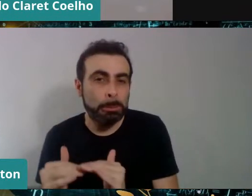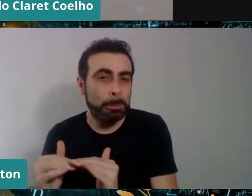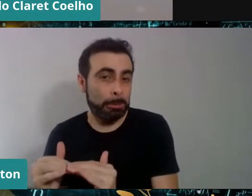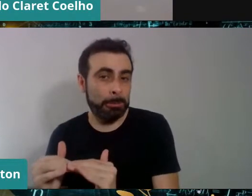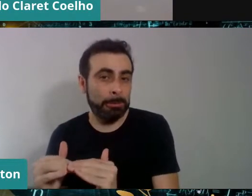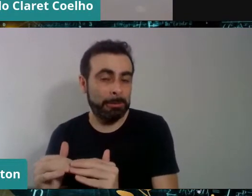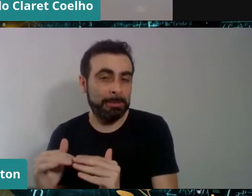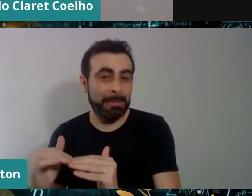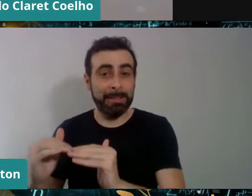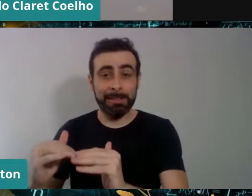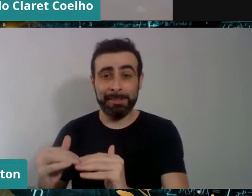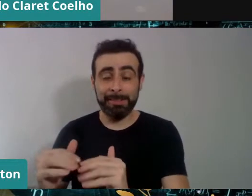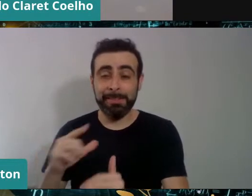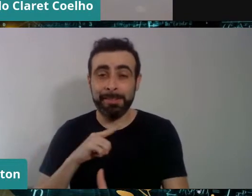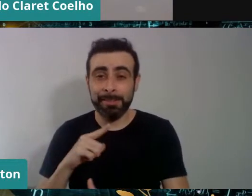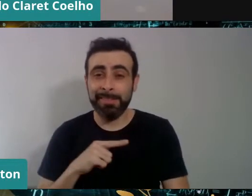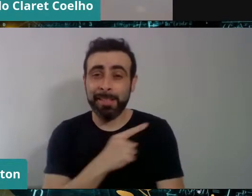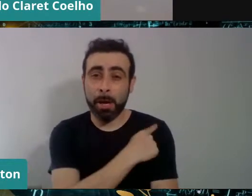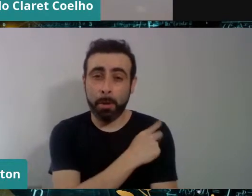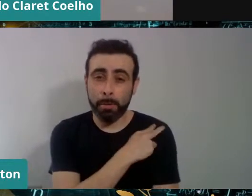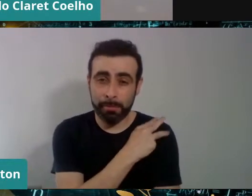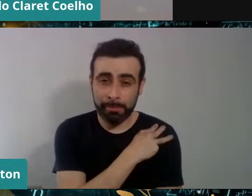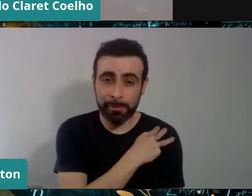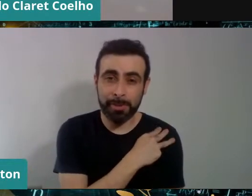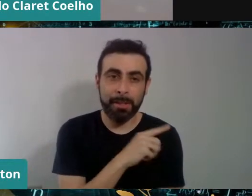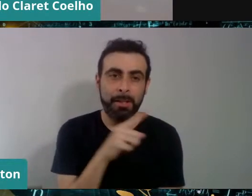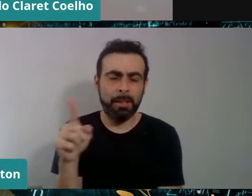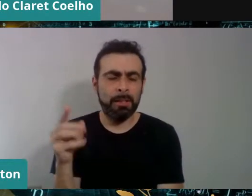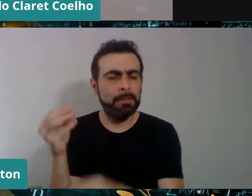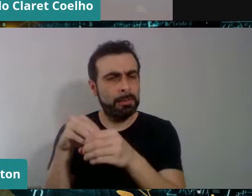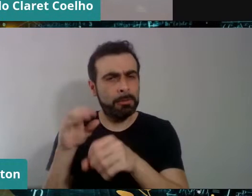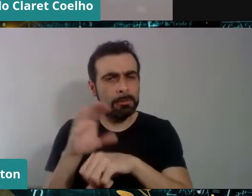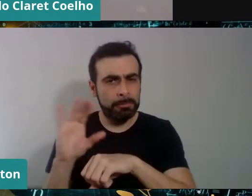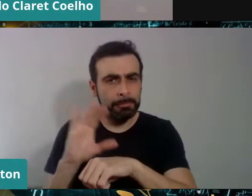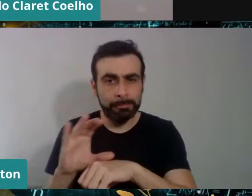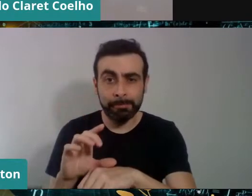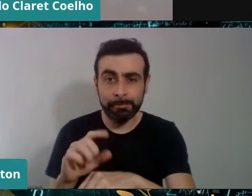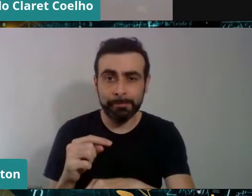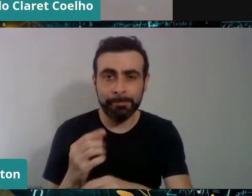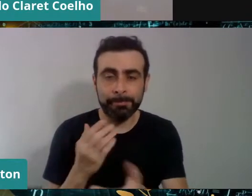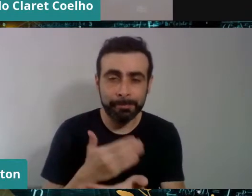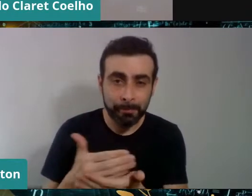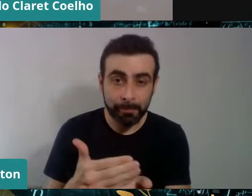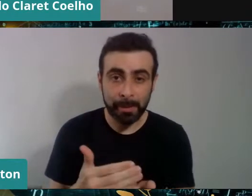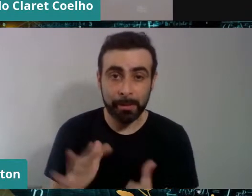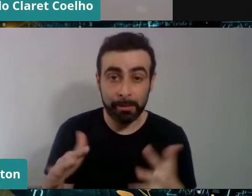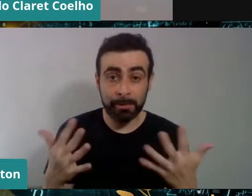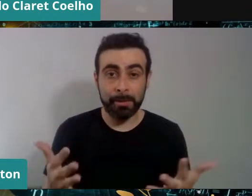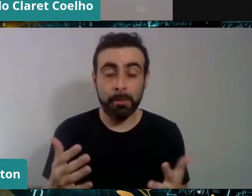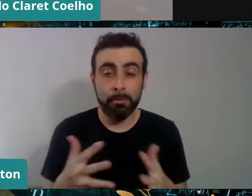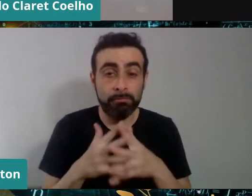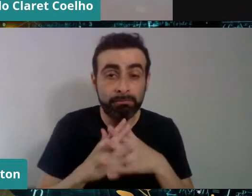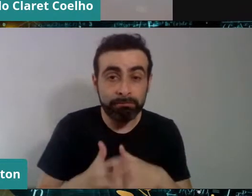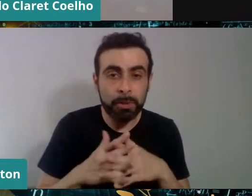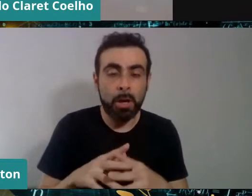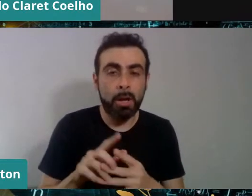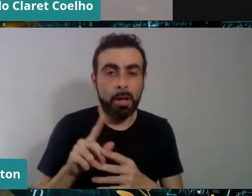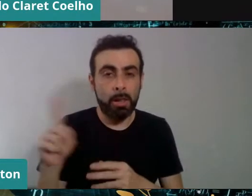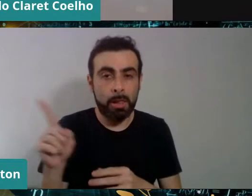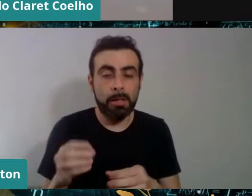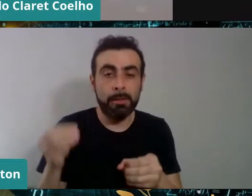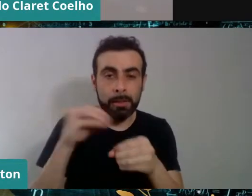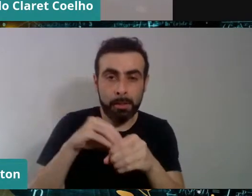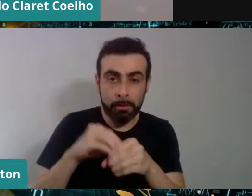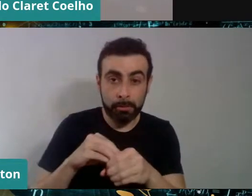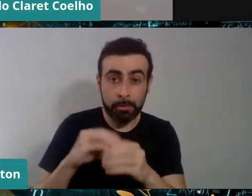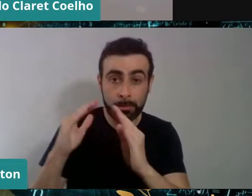de aplicação do curso, né? Então, uma época funcionou lá onde é o Colégio Elo, é o